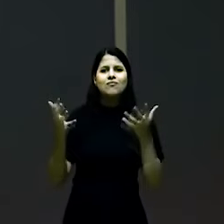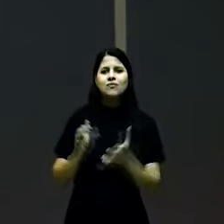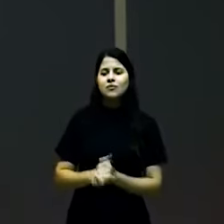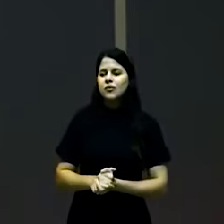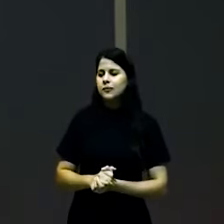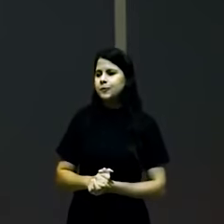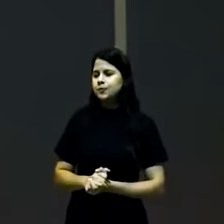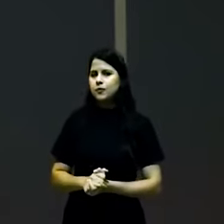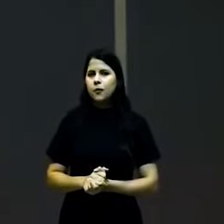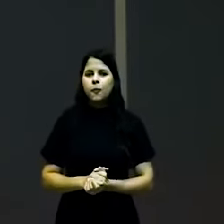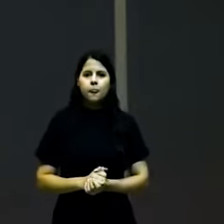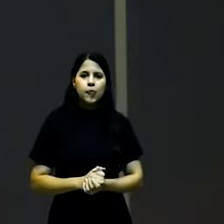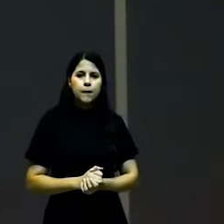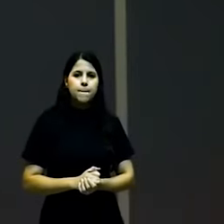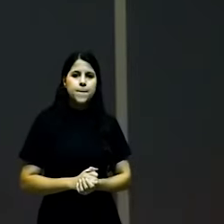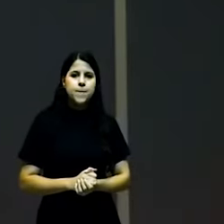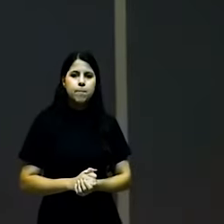vamos enfrentar a vida.